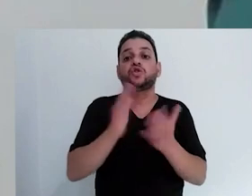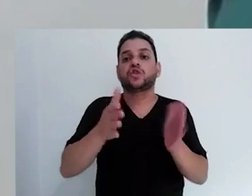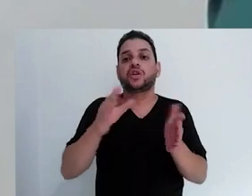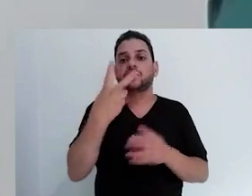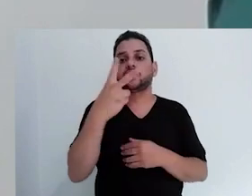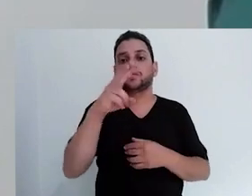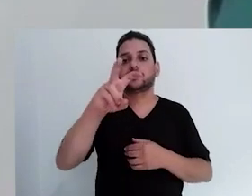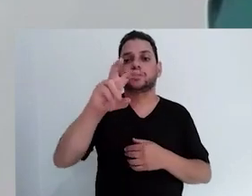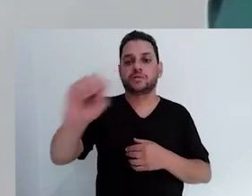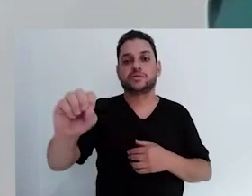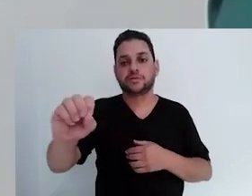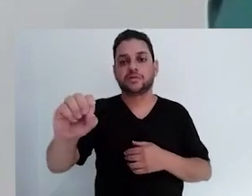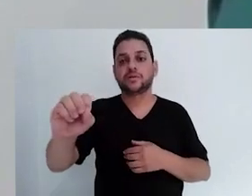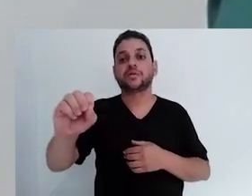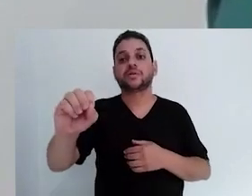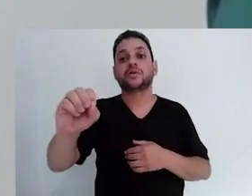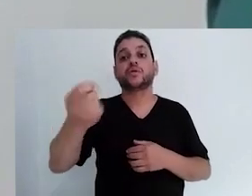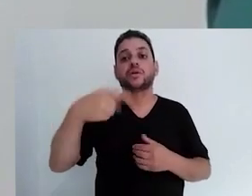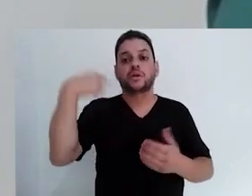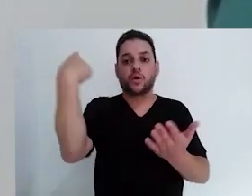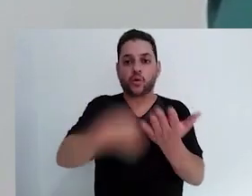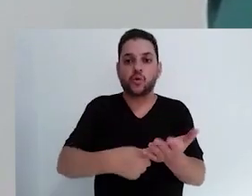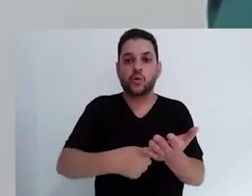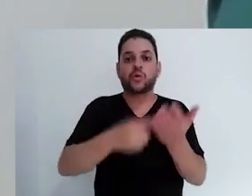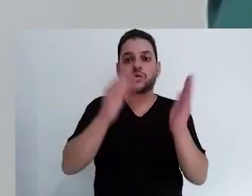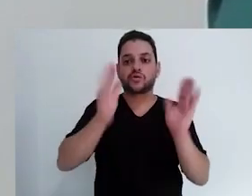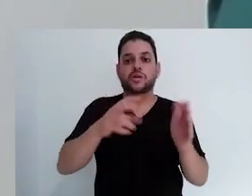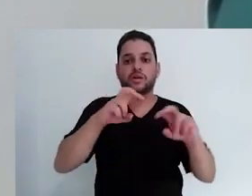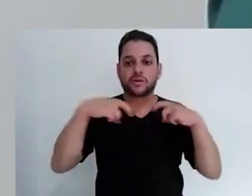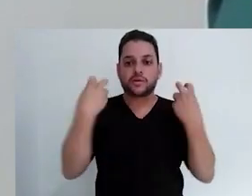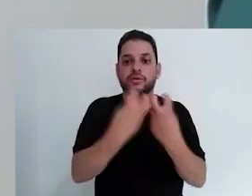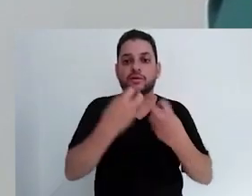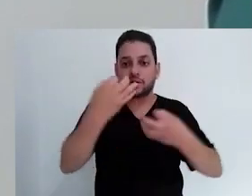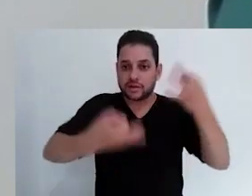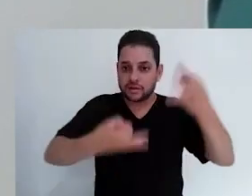audiências designadas, agendadas, com pauta até o dia 30 de agosto.